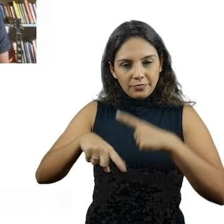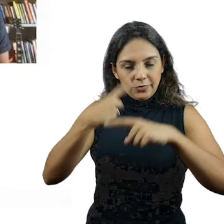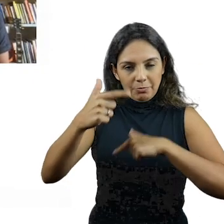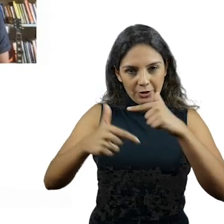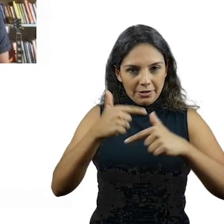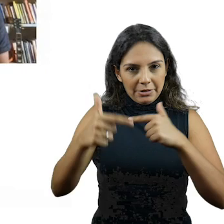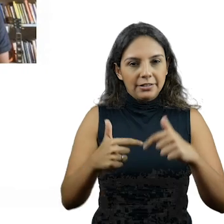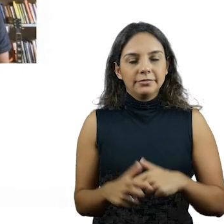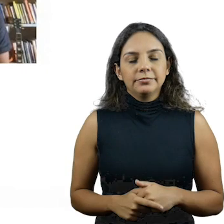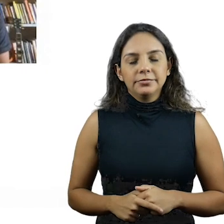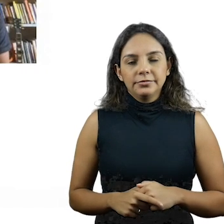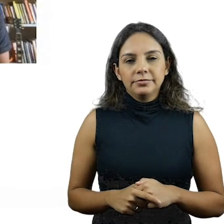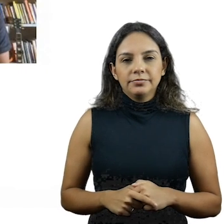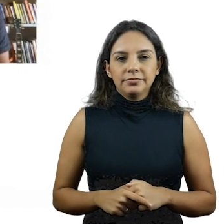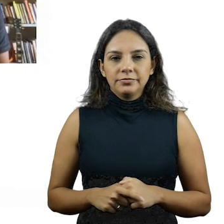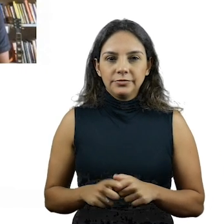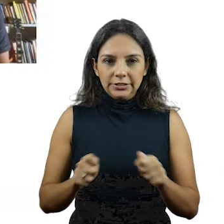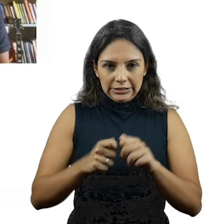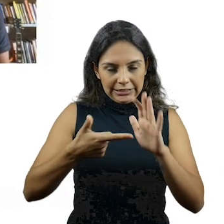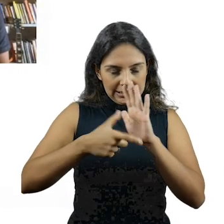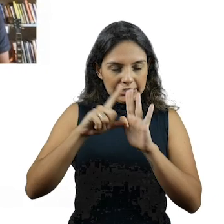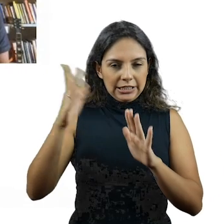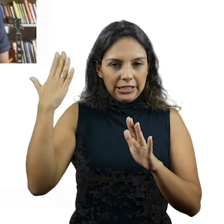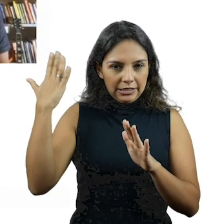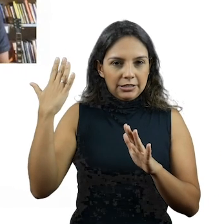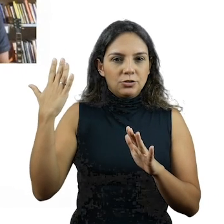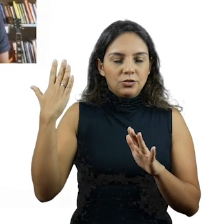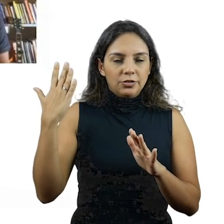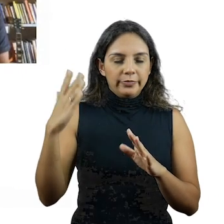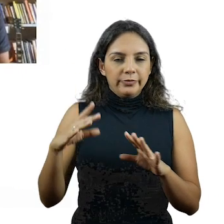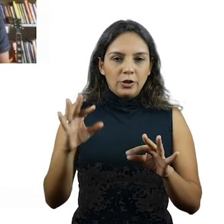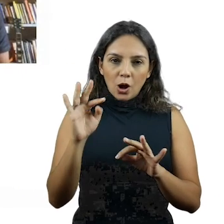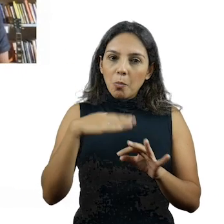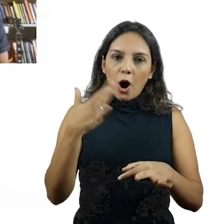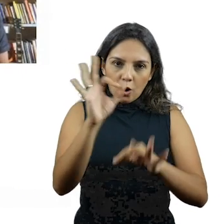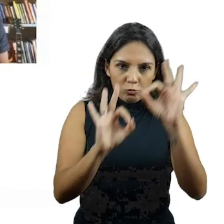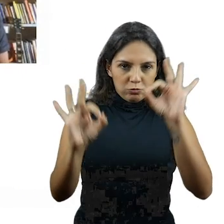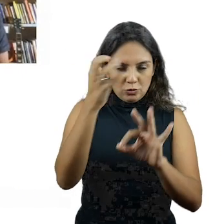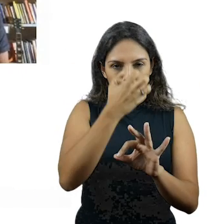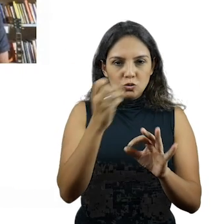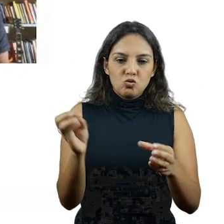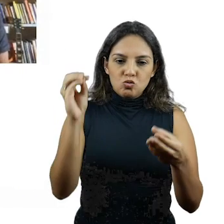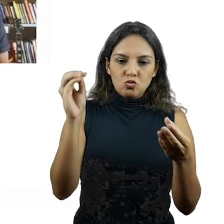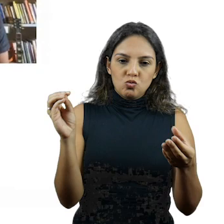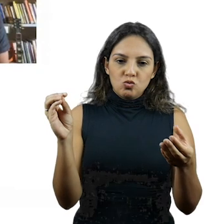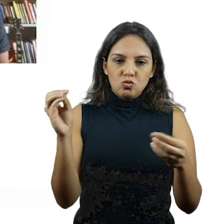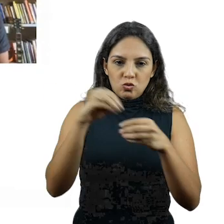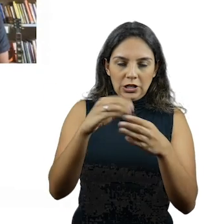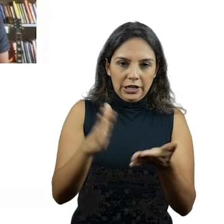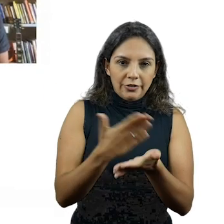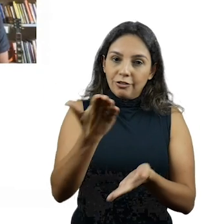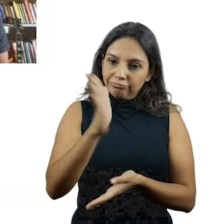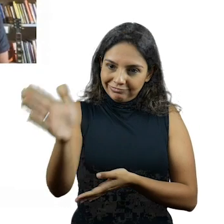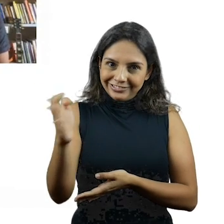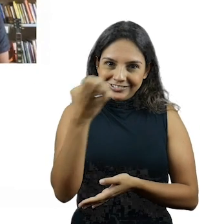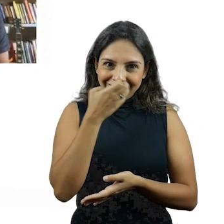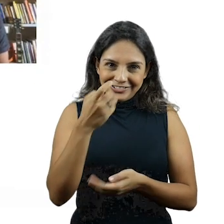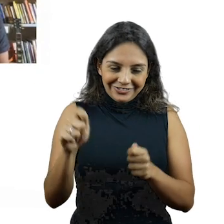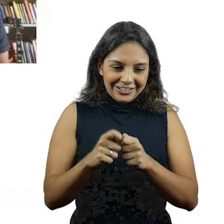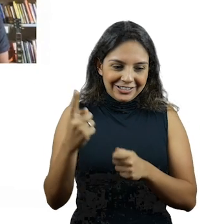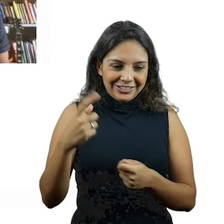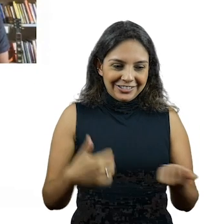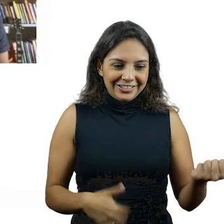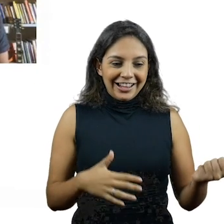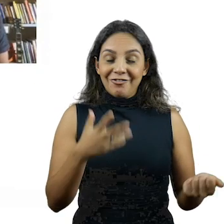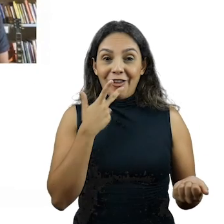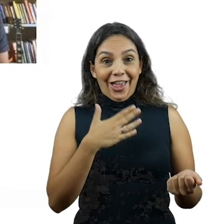parte do trabalho, né? Que é fazer a partitura, depois mixar, masterizar e colocar nos livros. E Tony, agora é você, topa fazer uma